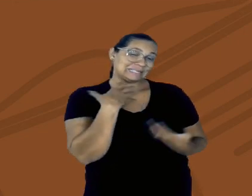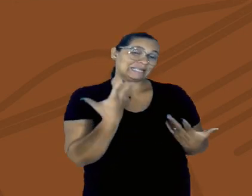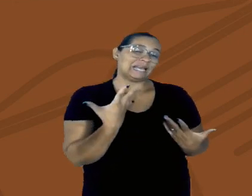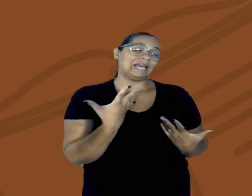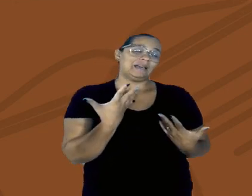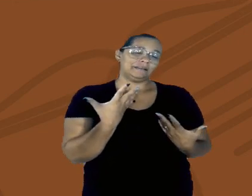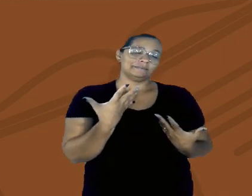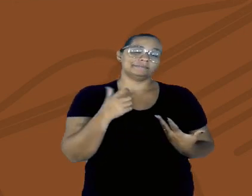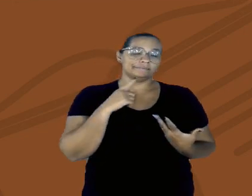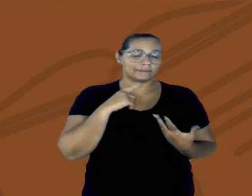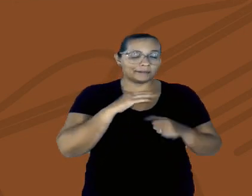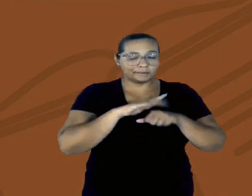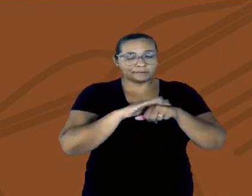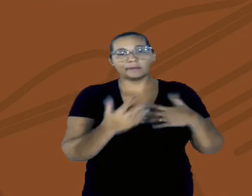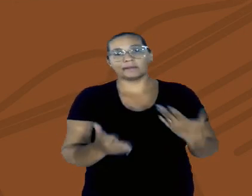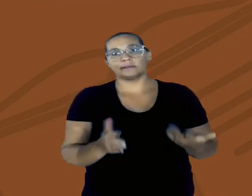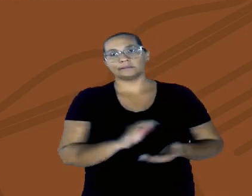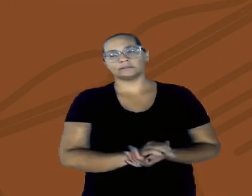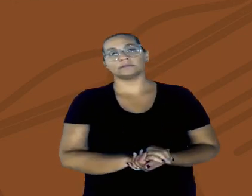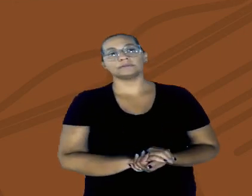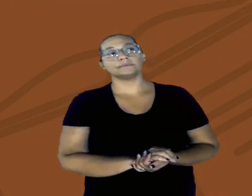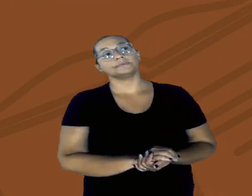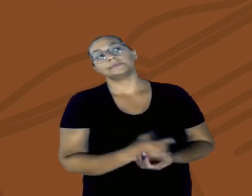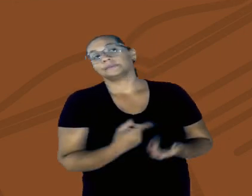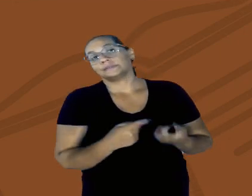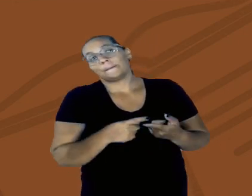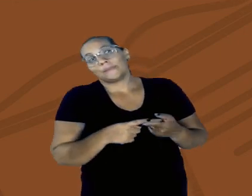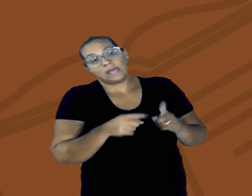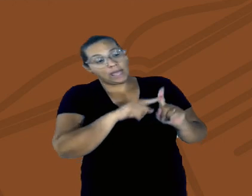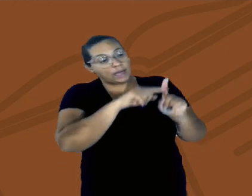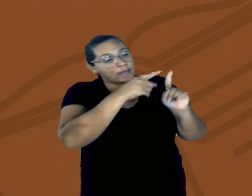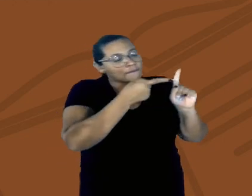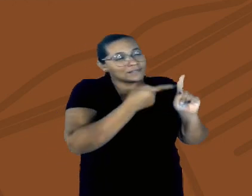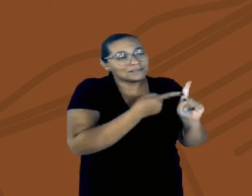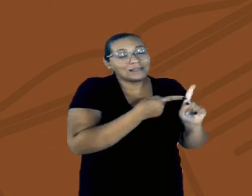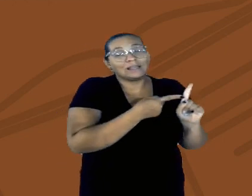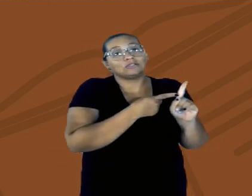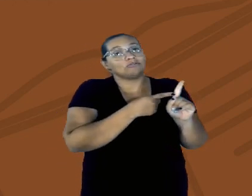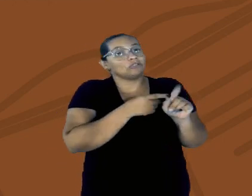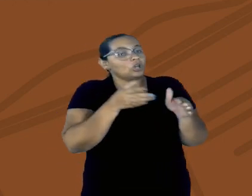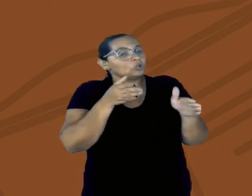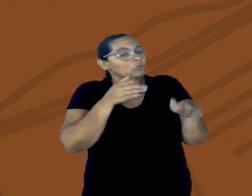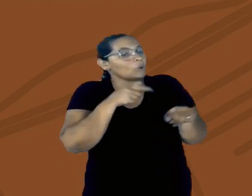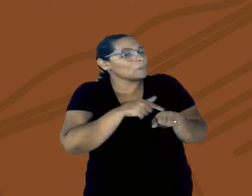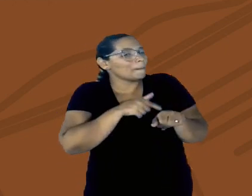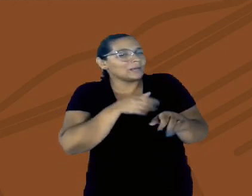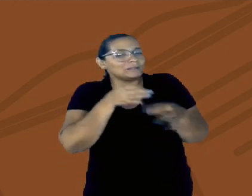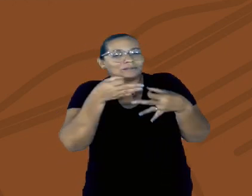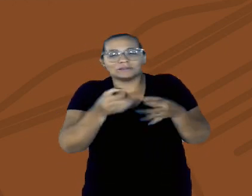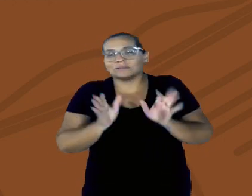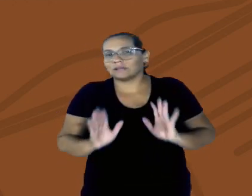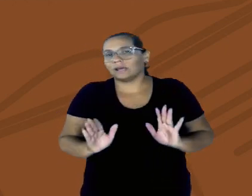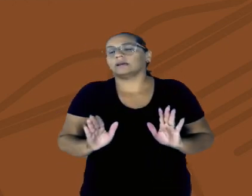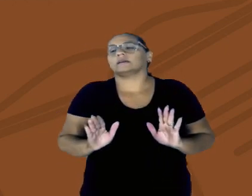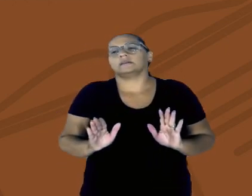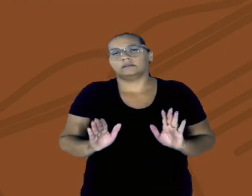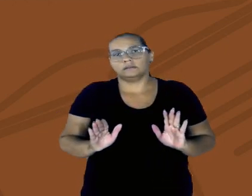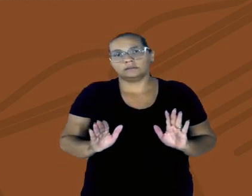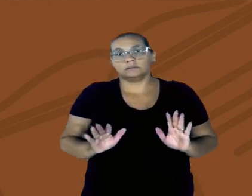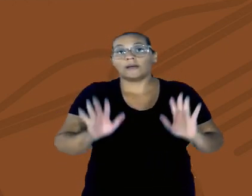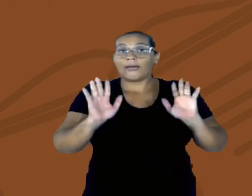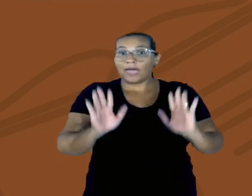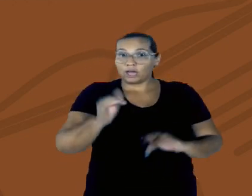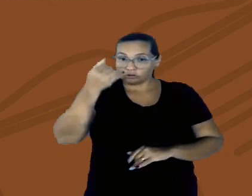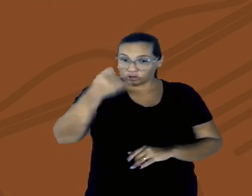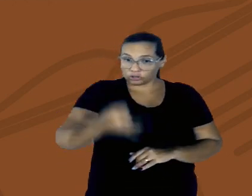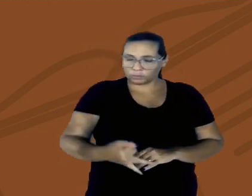Há quem diga também que a gravidez precoce antes do tempo também pode ser uma consequência negativa. Mas como eu